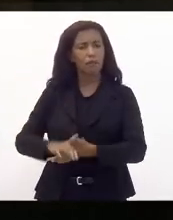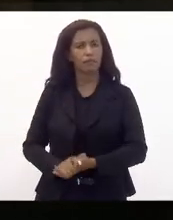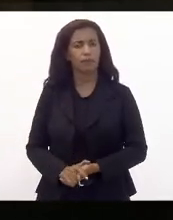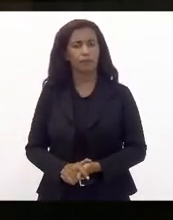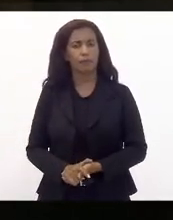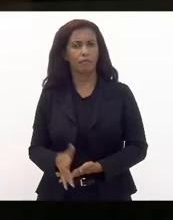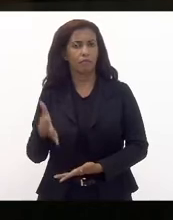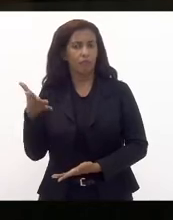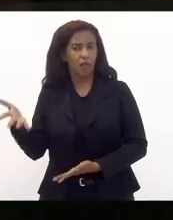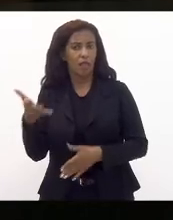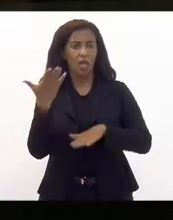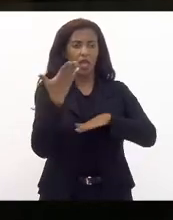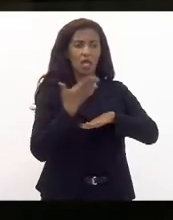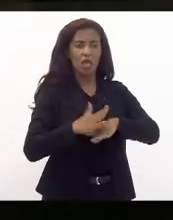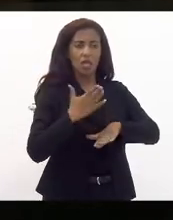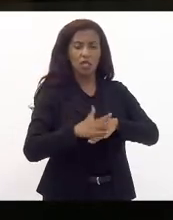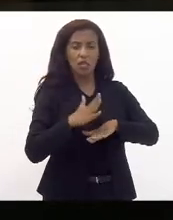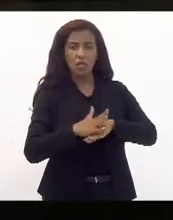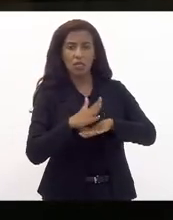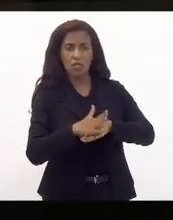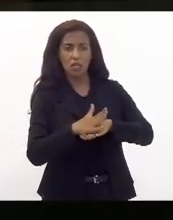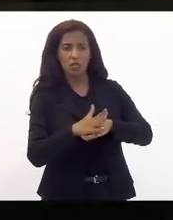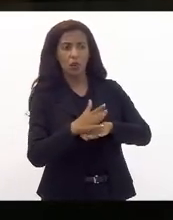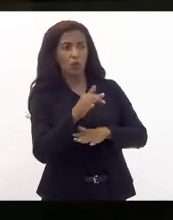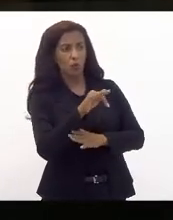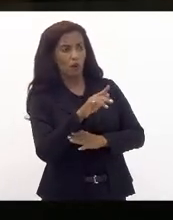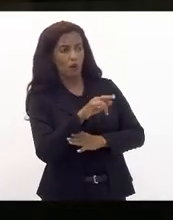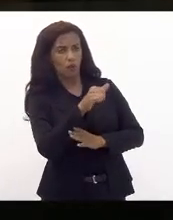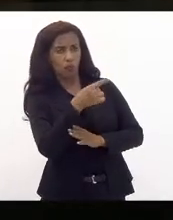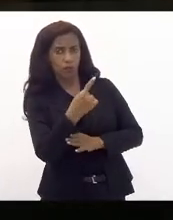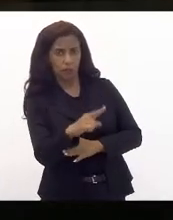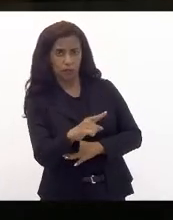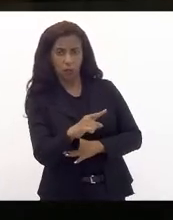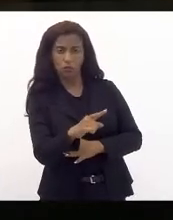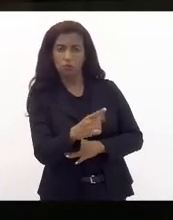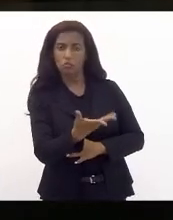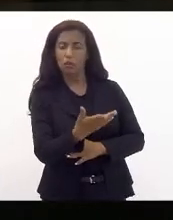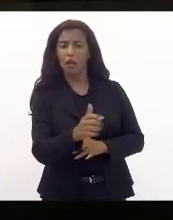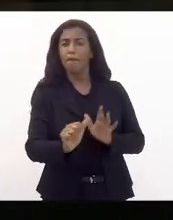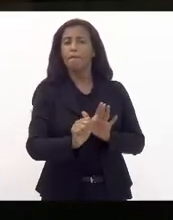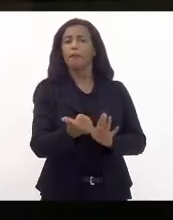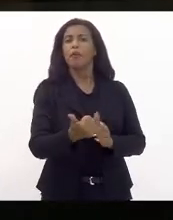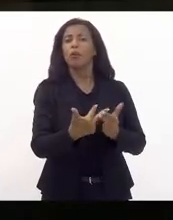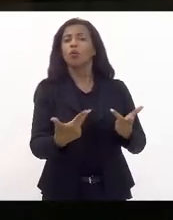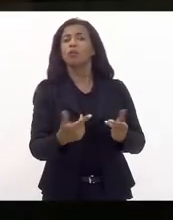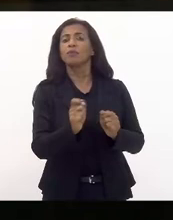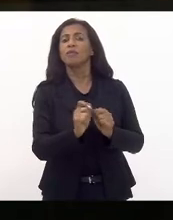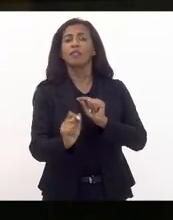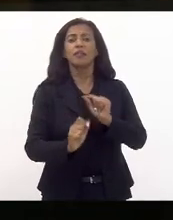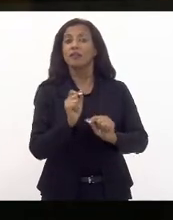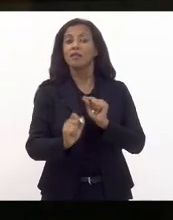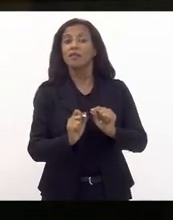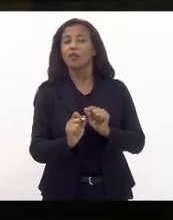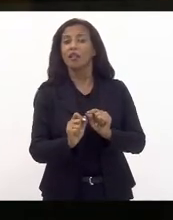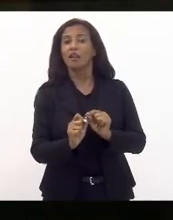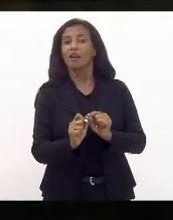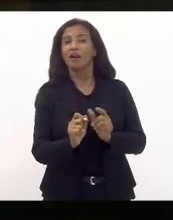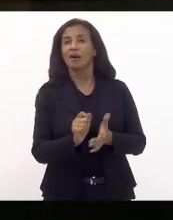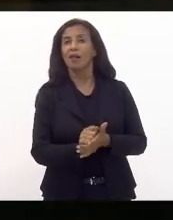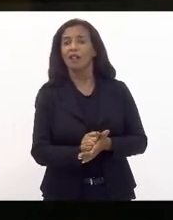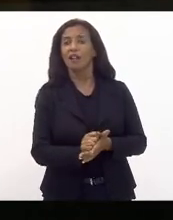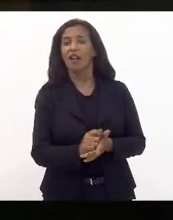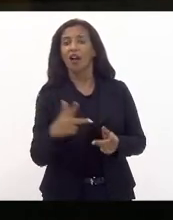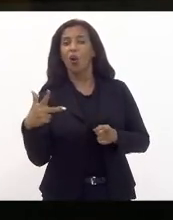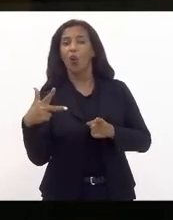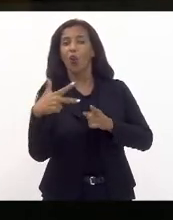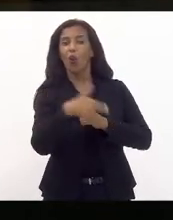bom e é exercida por uma determinada a fundação a primeira coisa que você faz é começar a